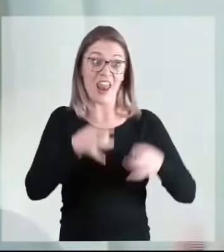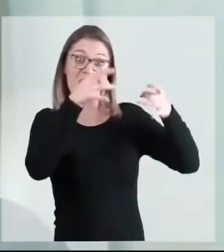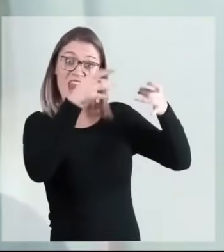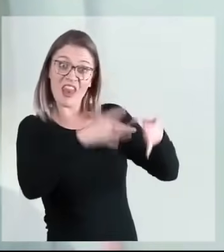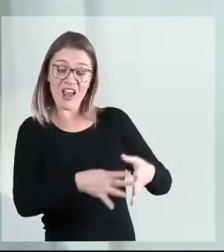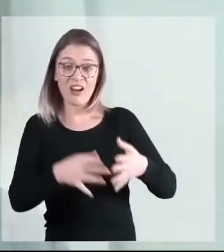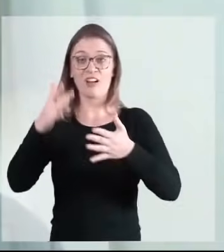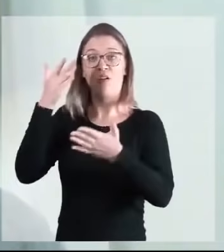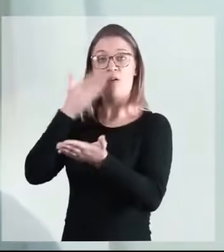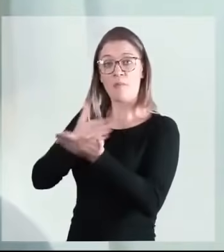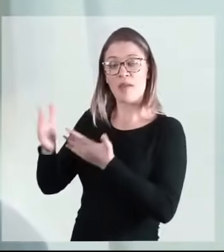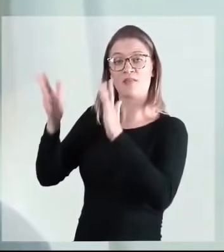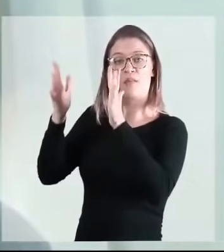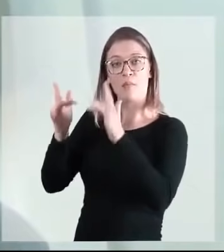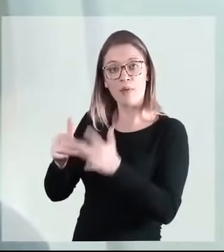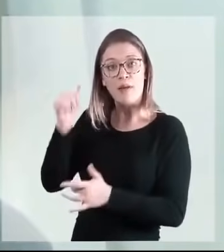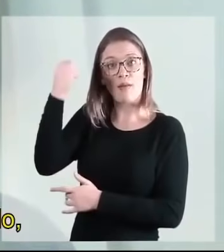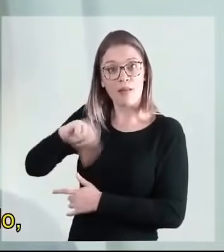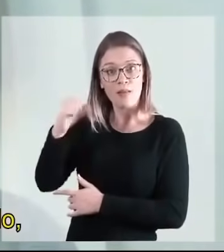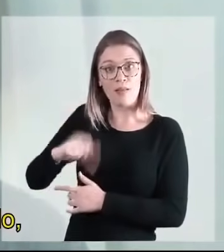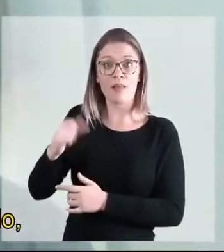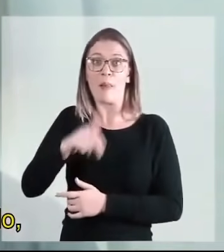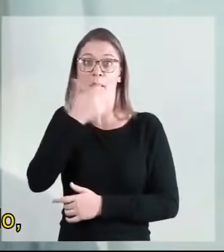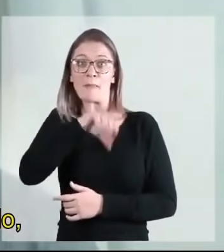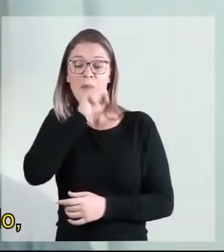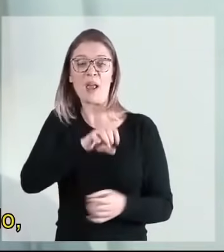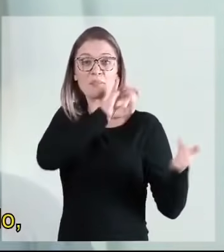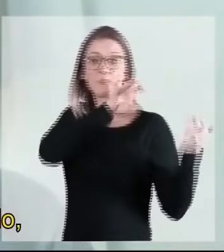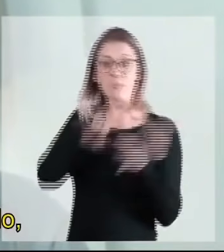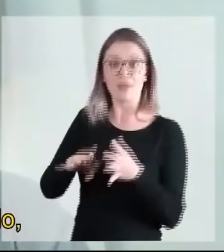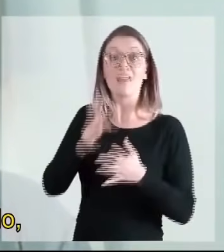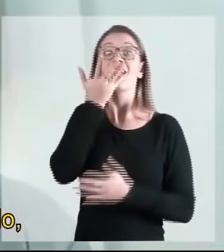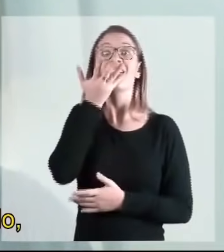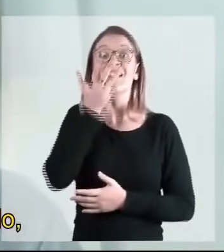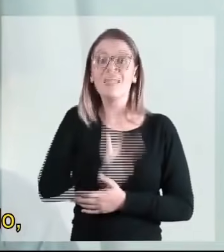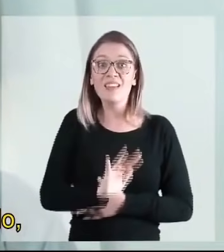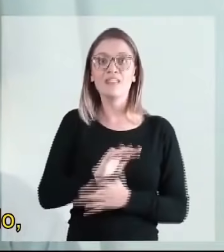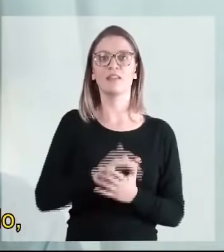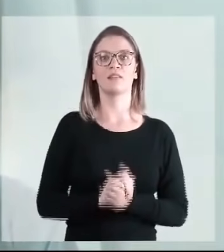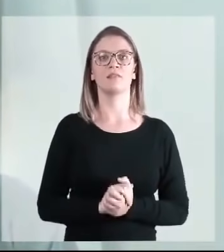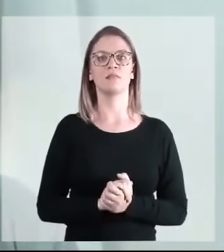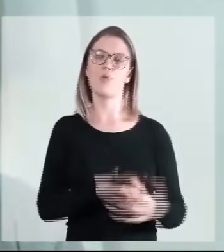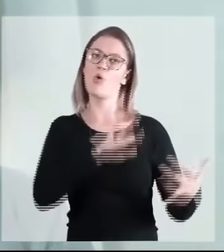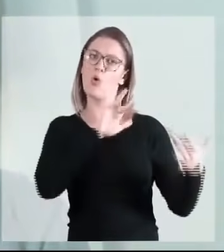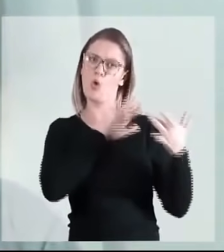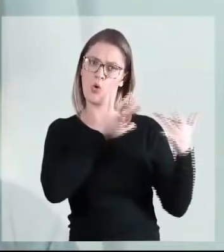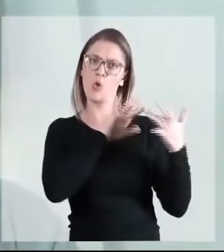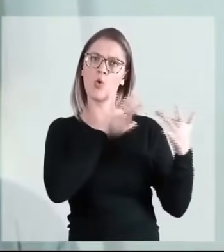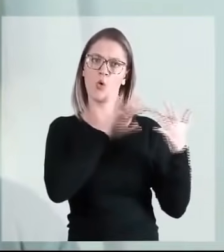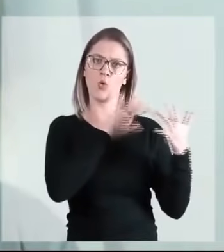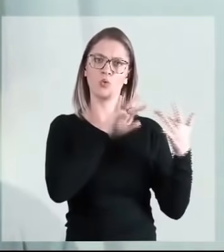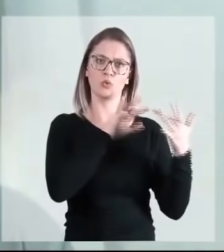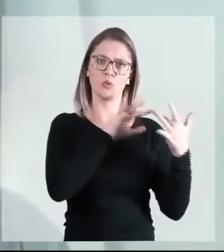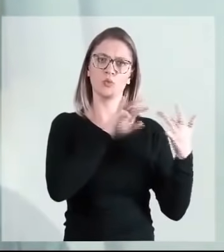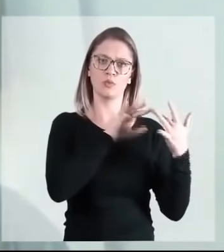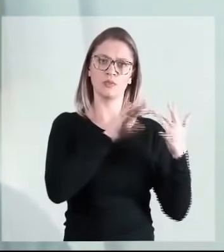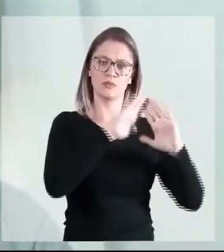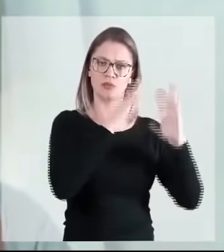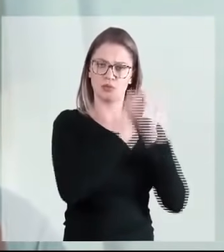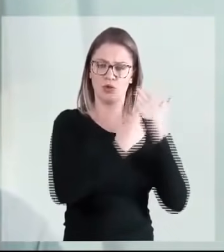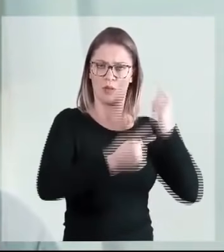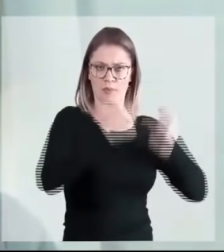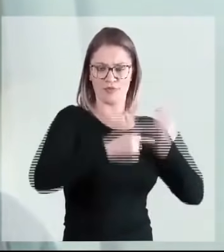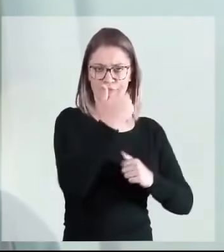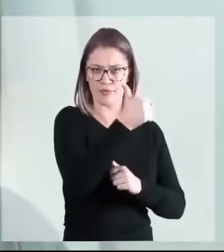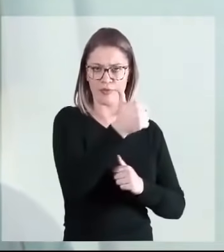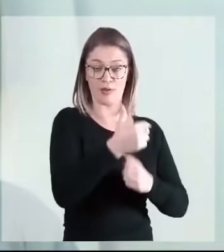casa. Olha só, isso tudo feito por crianças. Aí entrei em contato com o Dr. Miguel Najib, do Escola Sem Partido, que me orientou. Aí no colégio, pedi para que eles